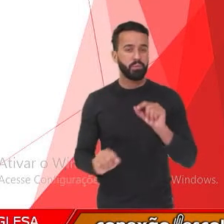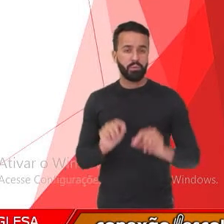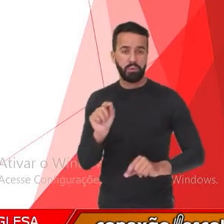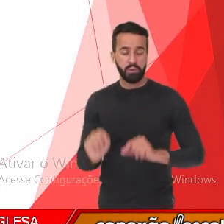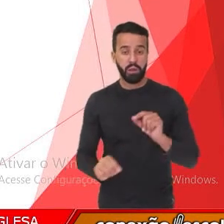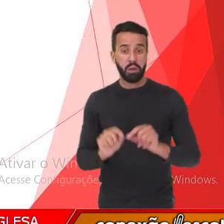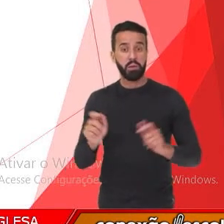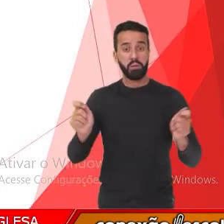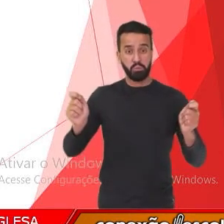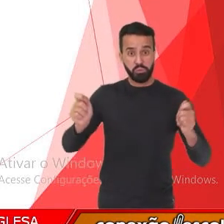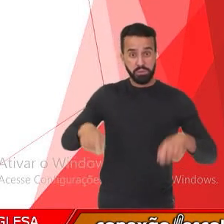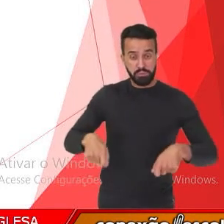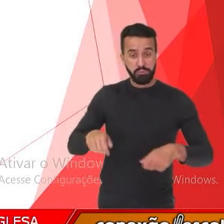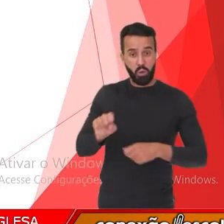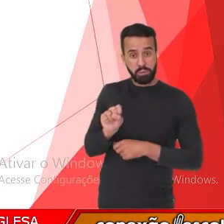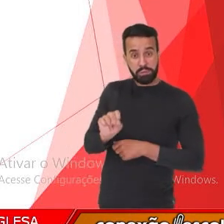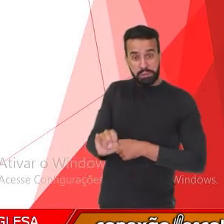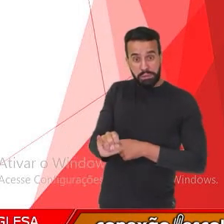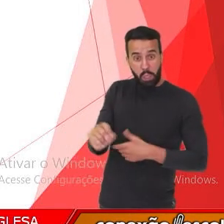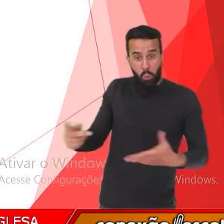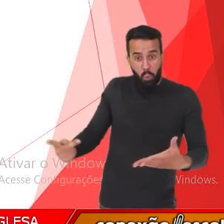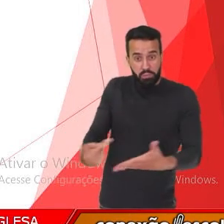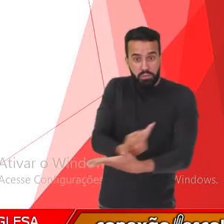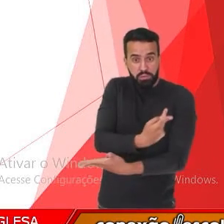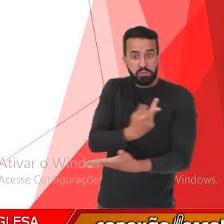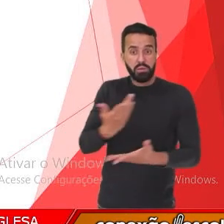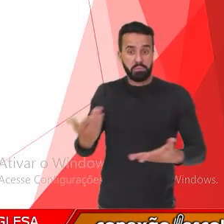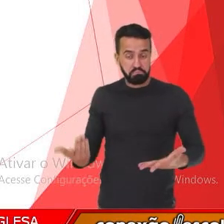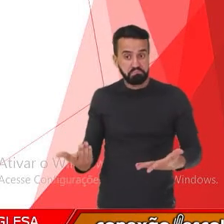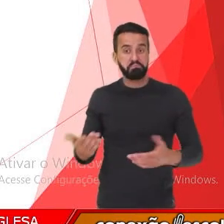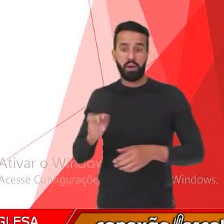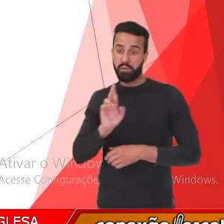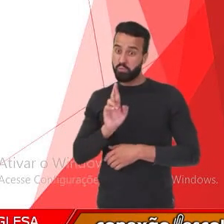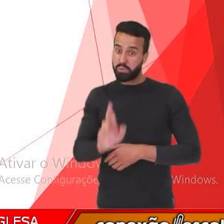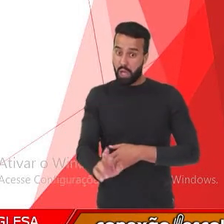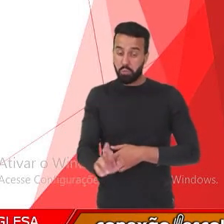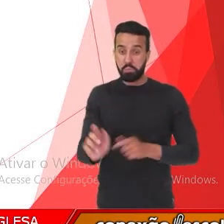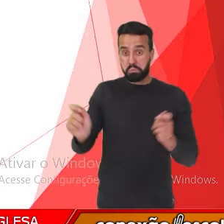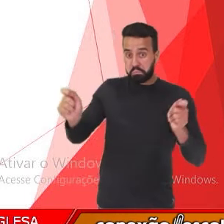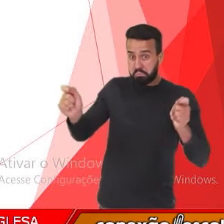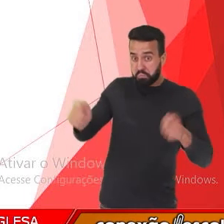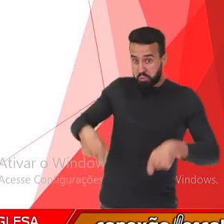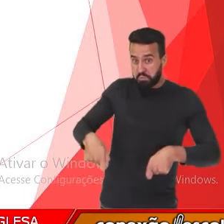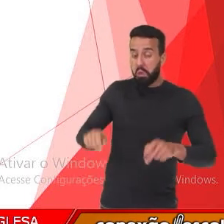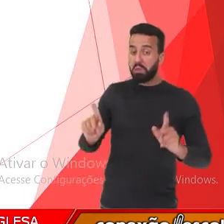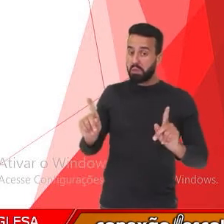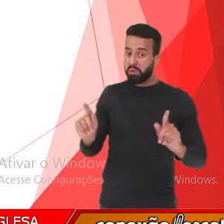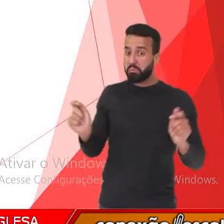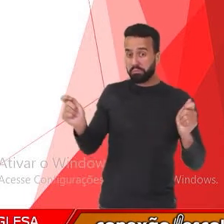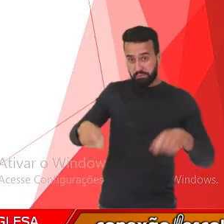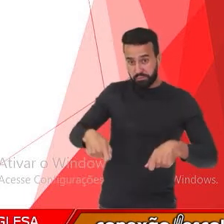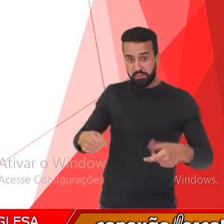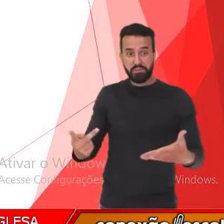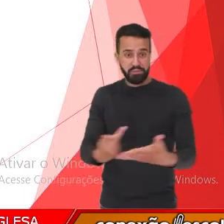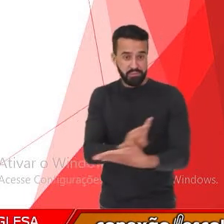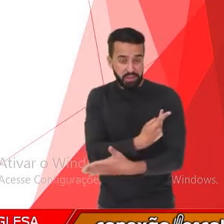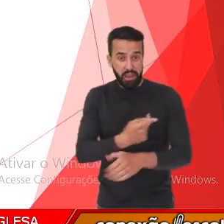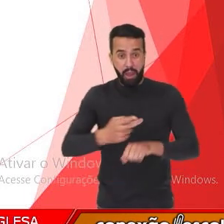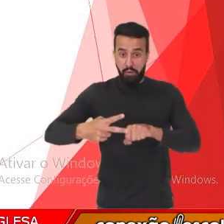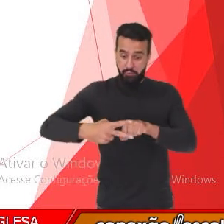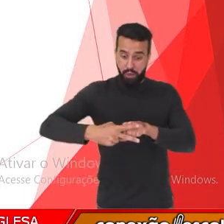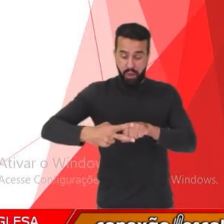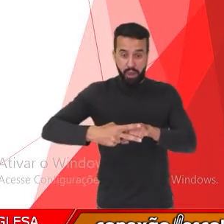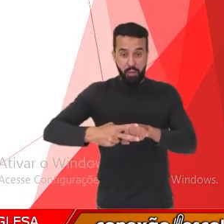uma condição que pode acontecer e um resultado provável. Enquanto o verbo permanece